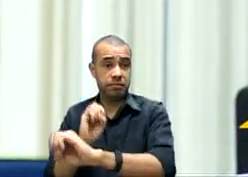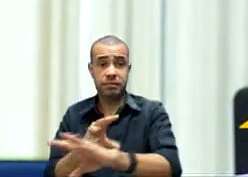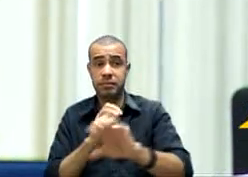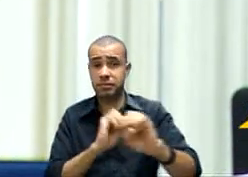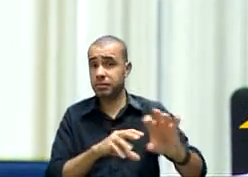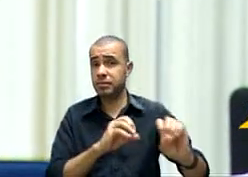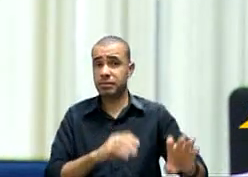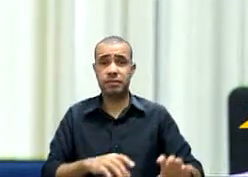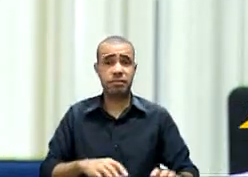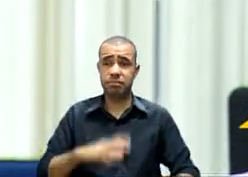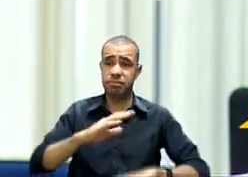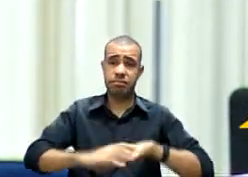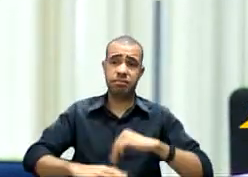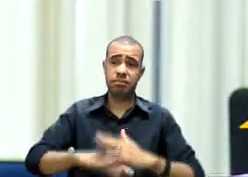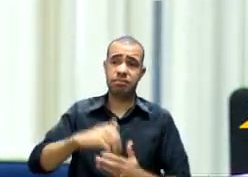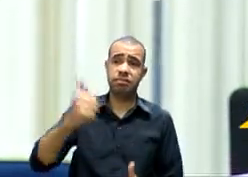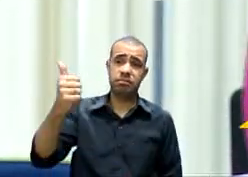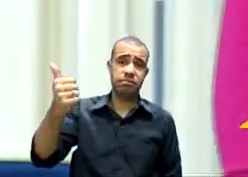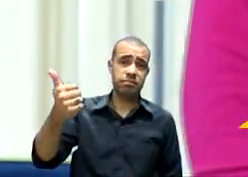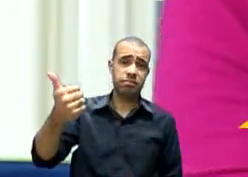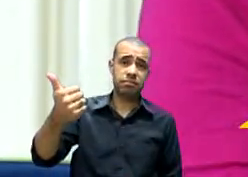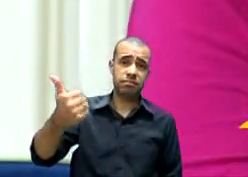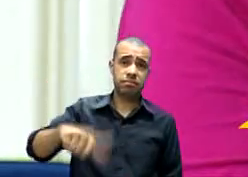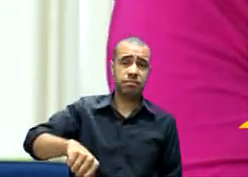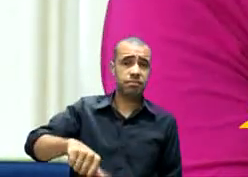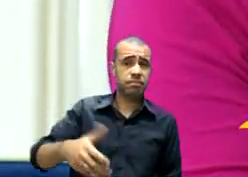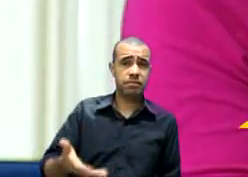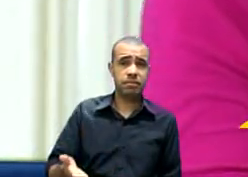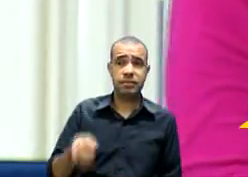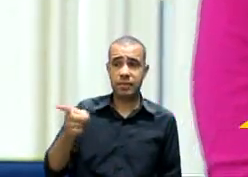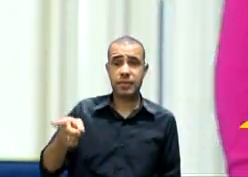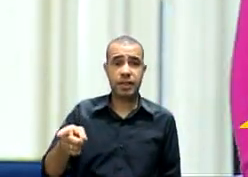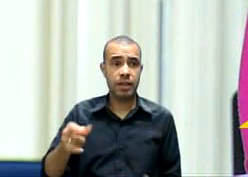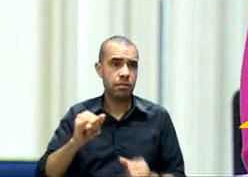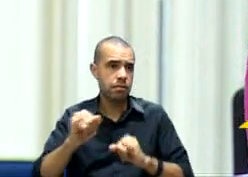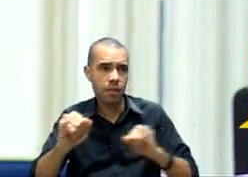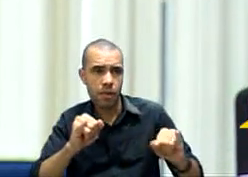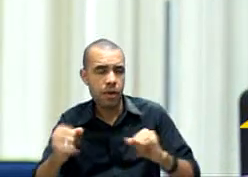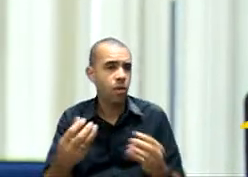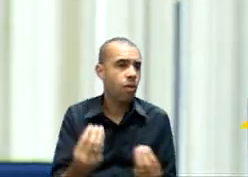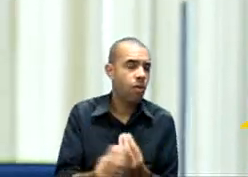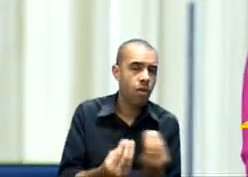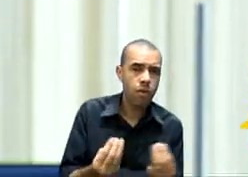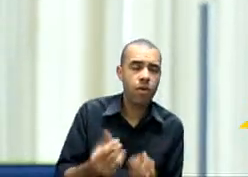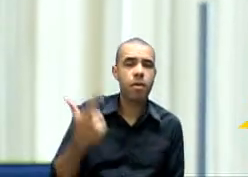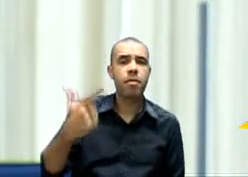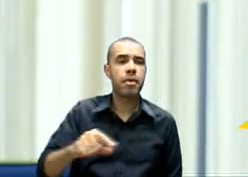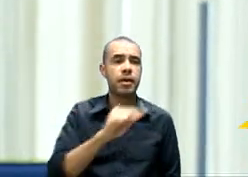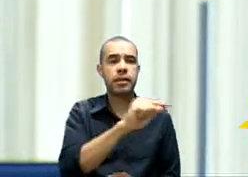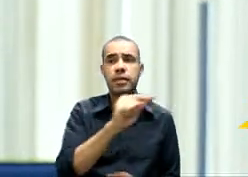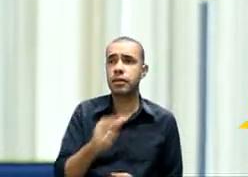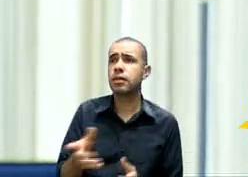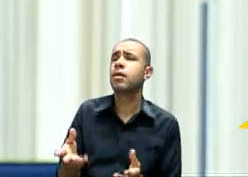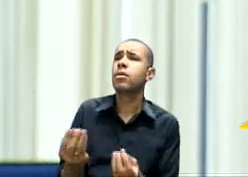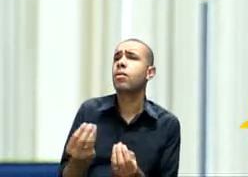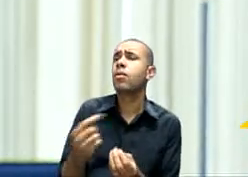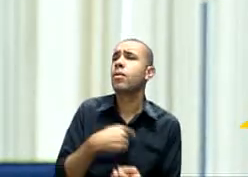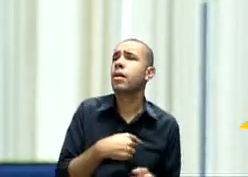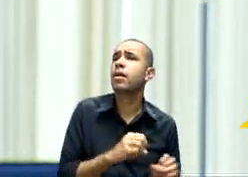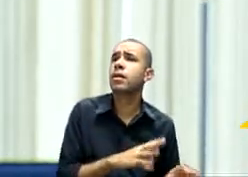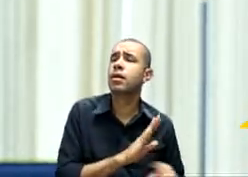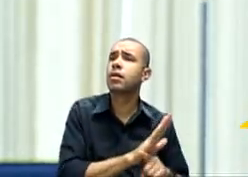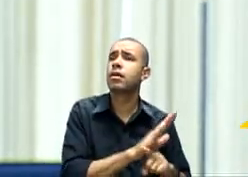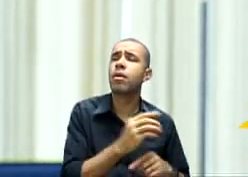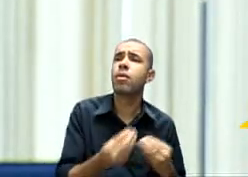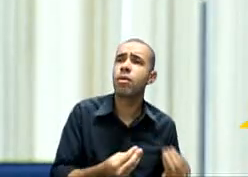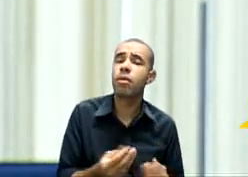para auxiliar as crianças que são enviados vários pedidos para que os orientadores pedagógicos,